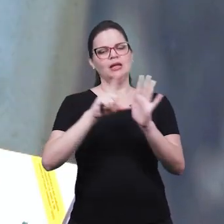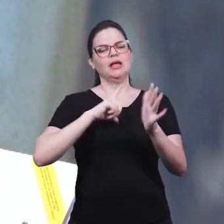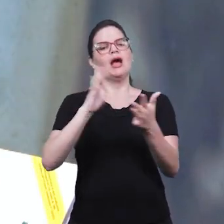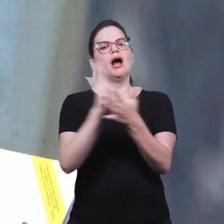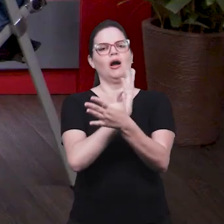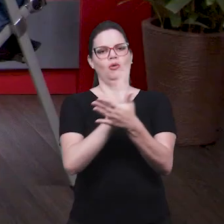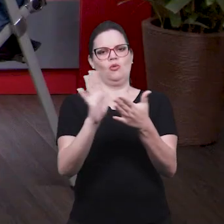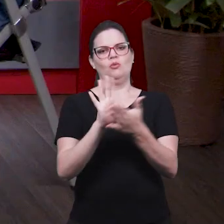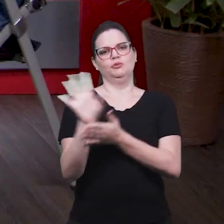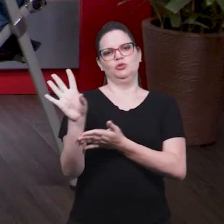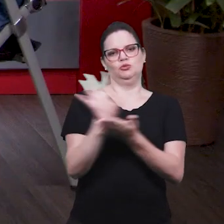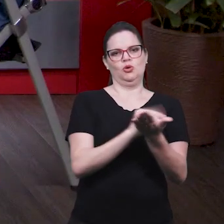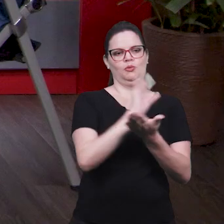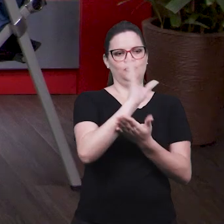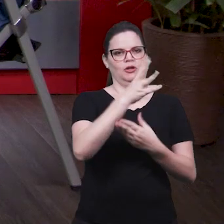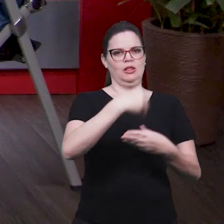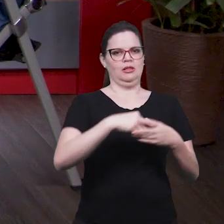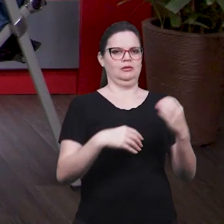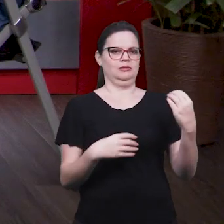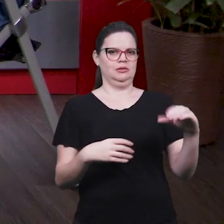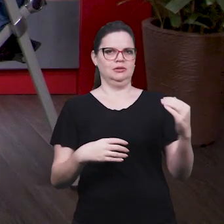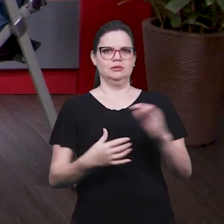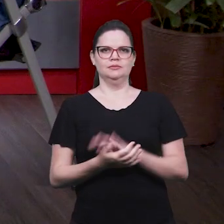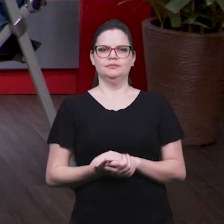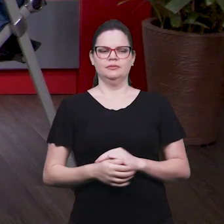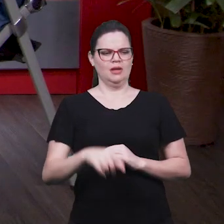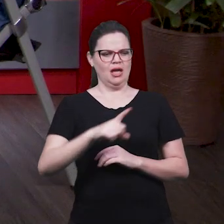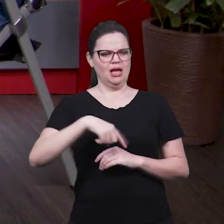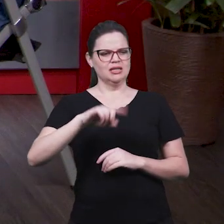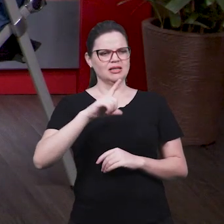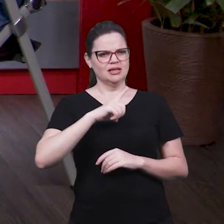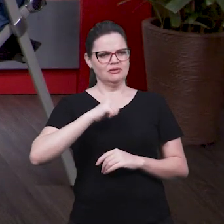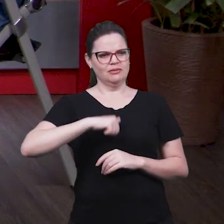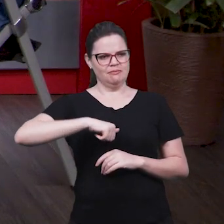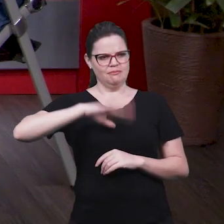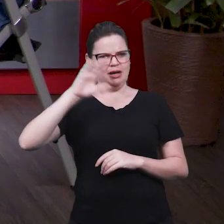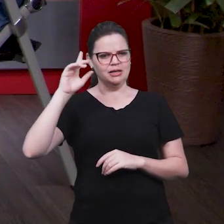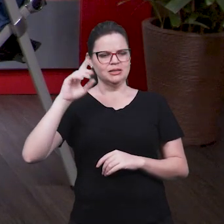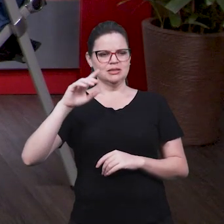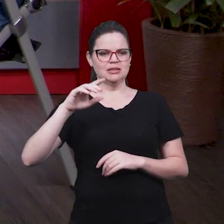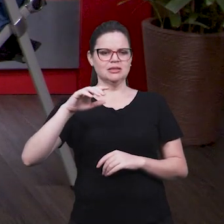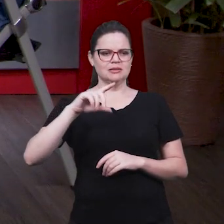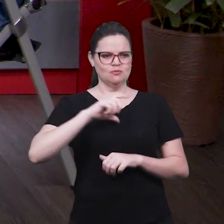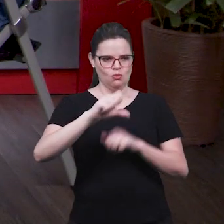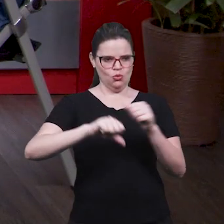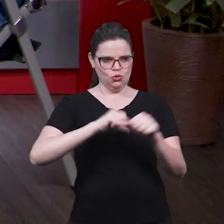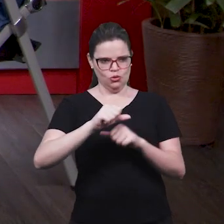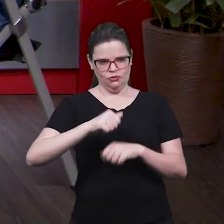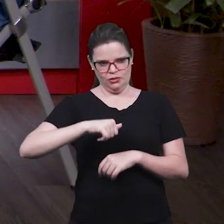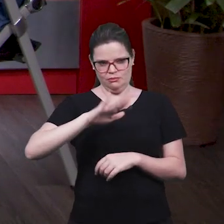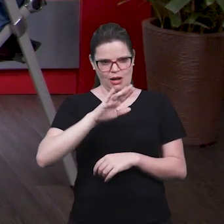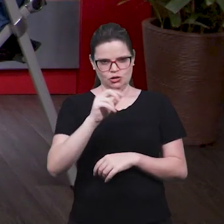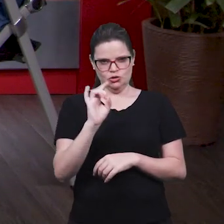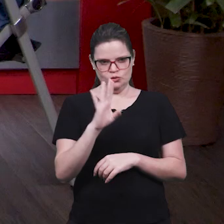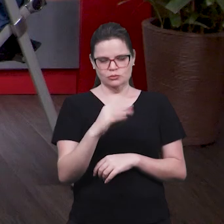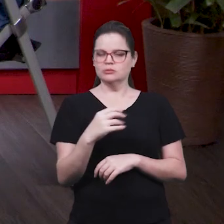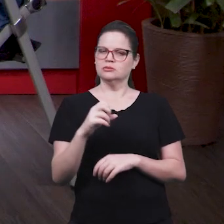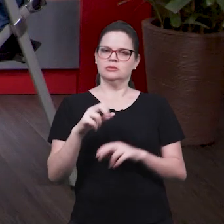lá. Correto. E essas seriam as mudanças mais significativas que teriam ocorrido? Por enquanto